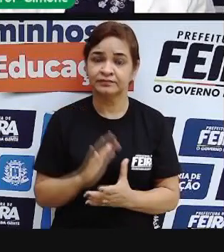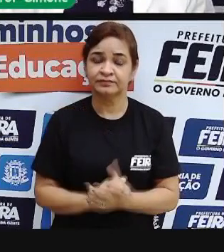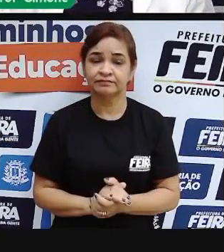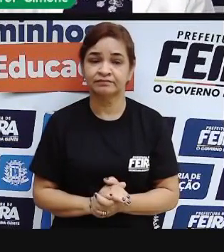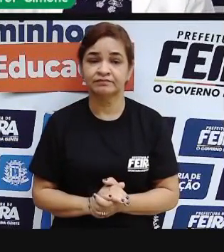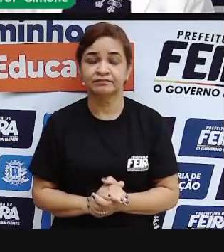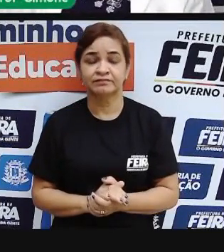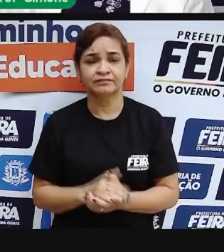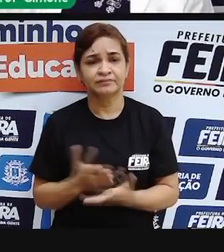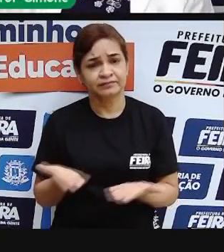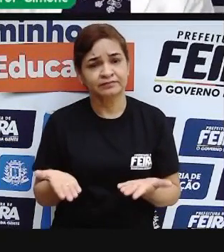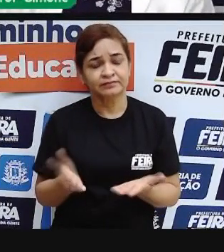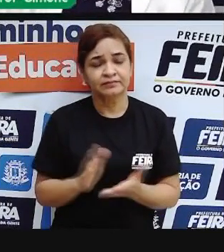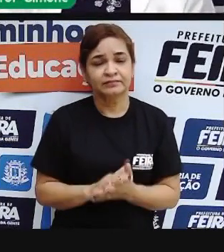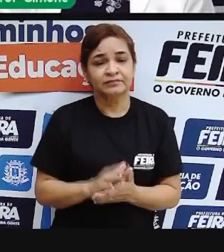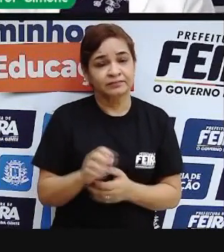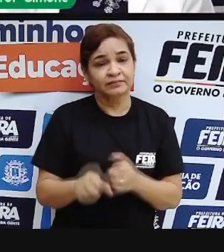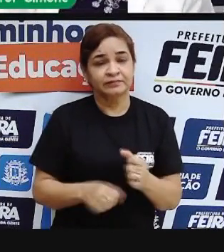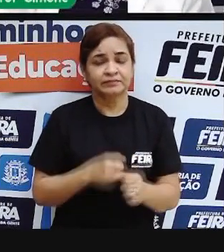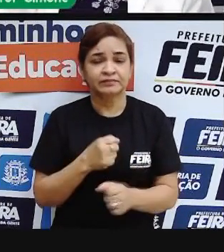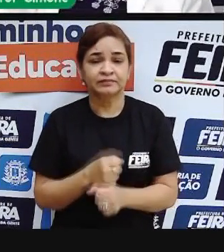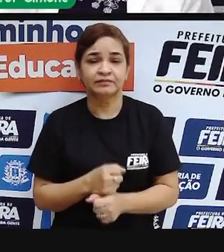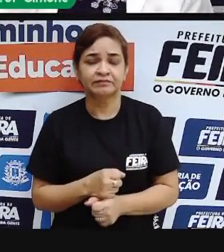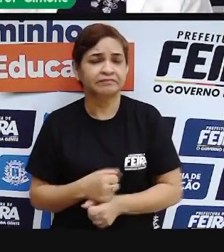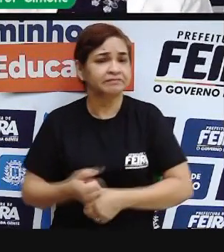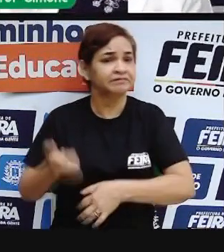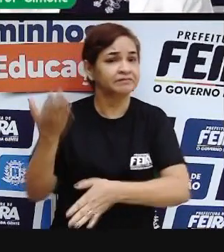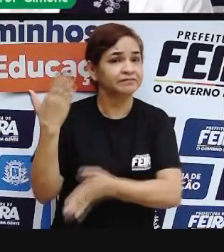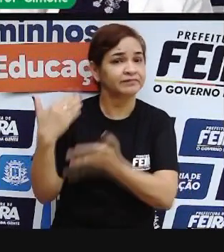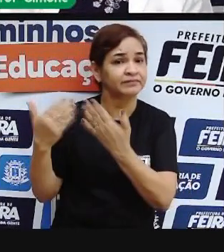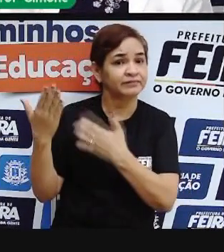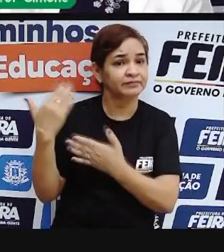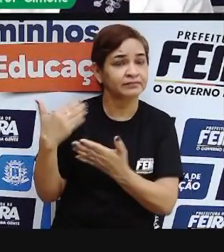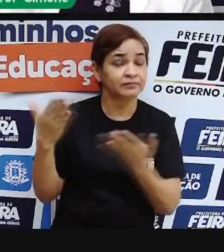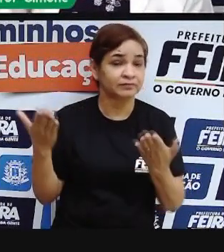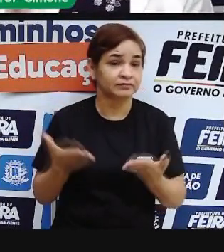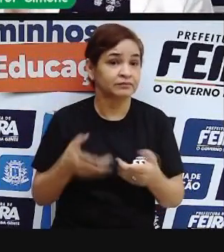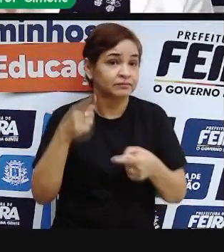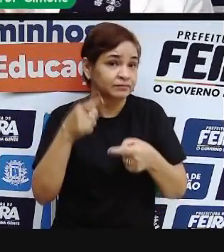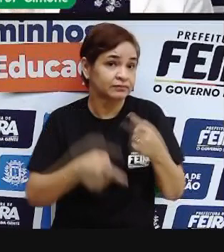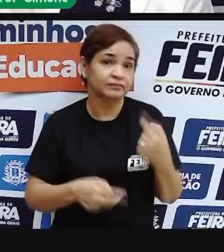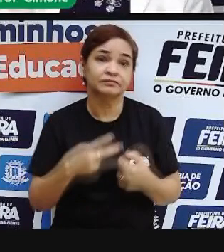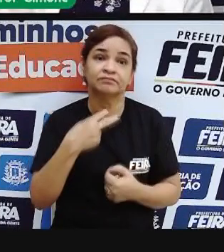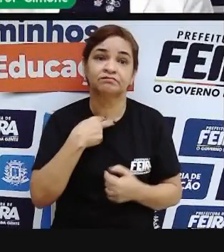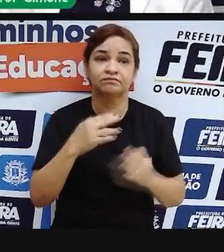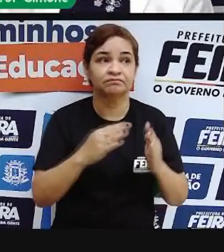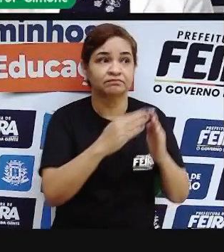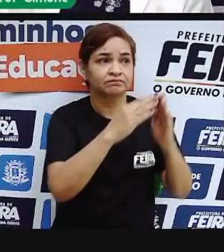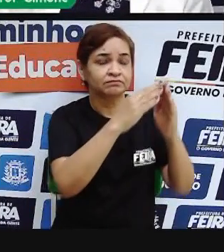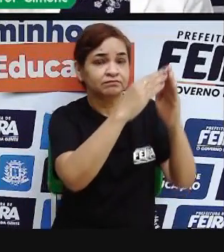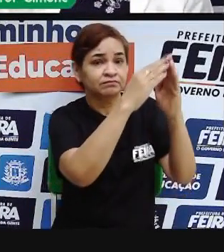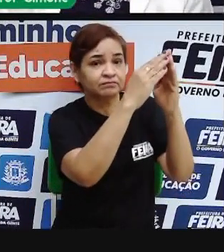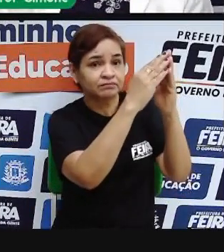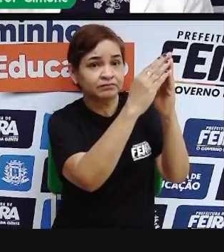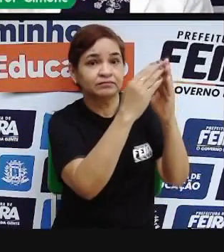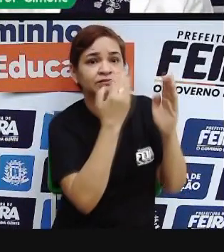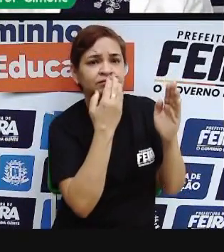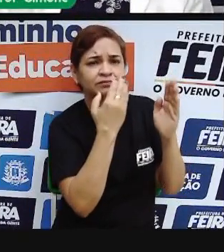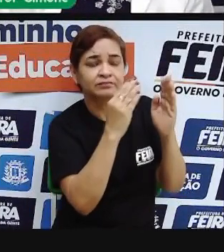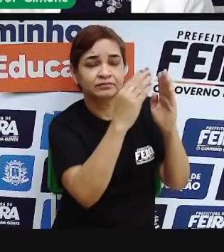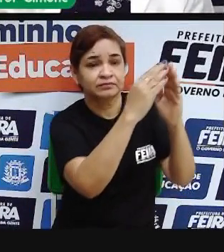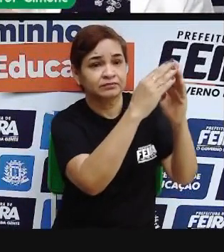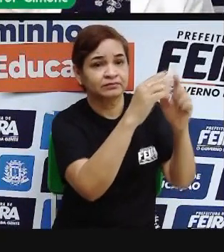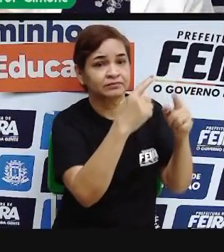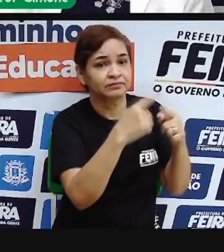Normalmente, nessa época do ano, há alguns anos atrás, porque hoje é proibido, as pessoas tinham o hábito de soltar balão,